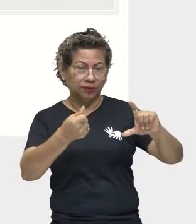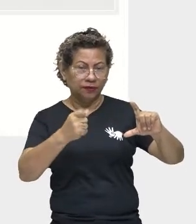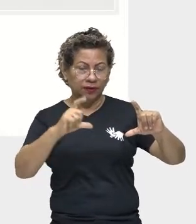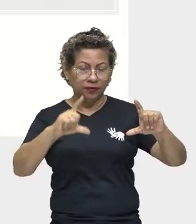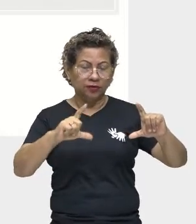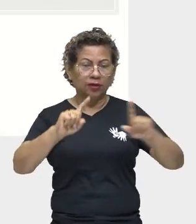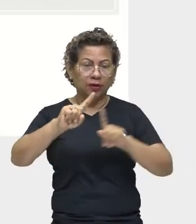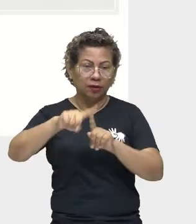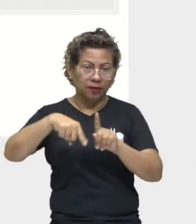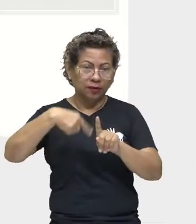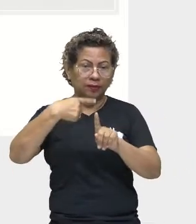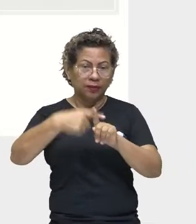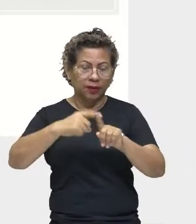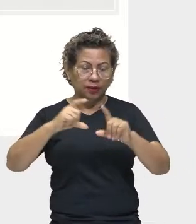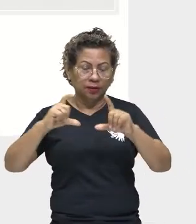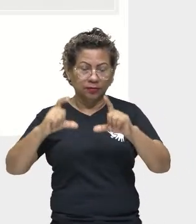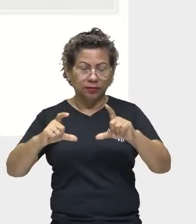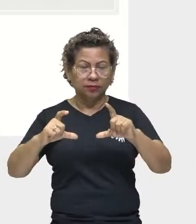x